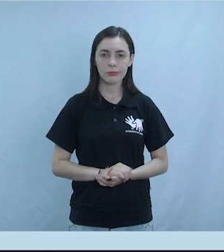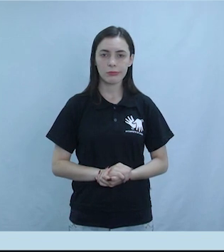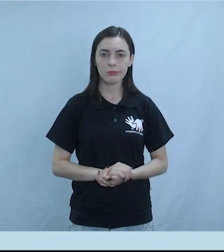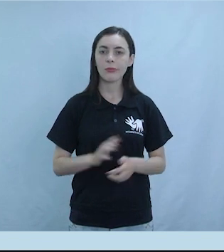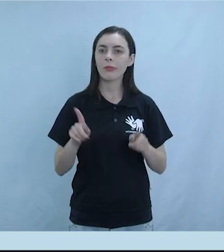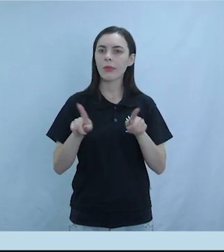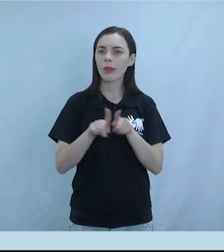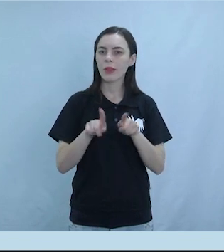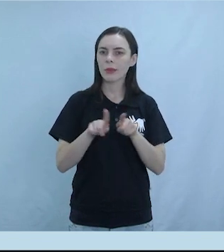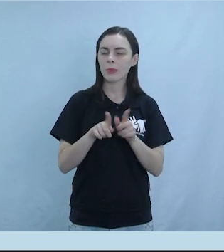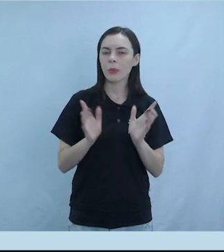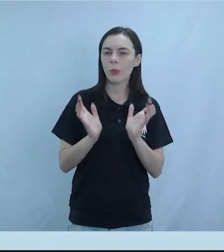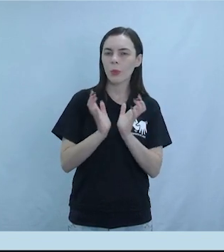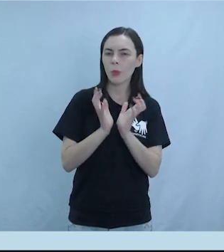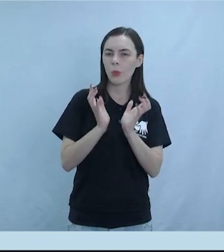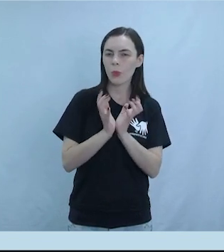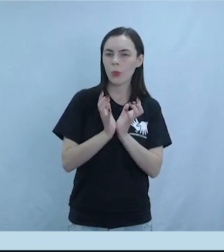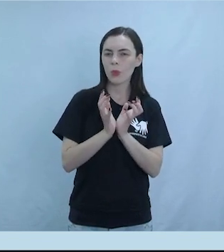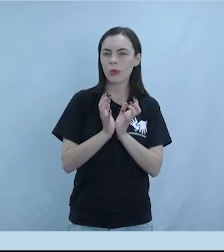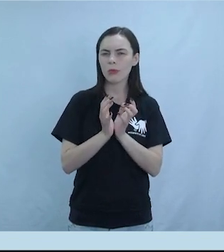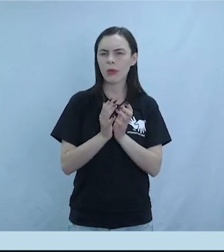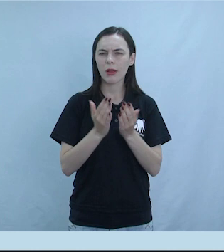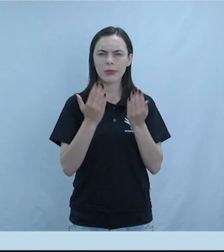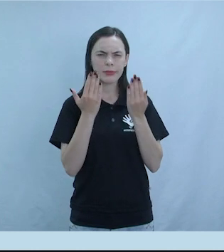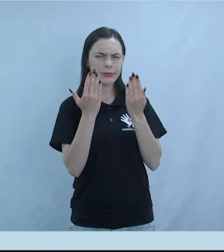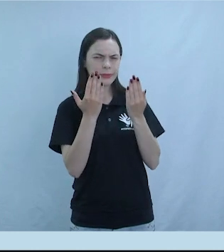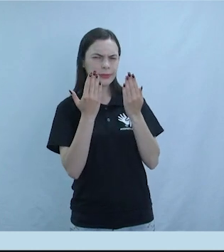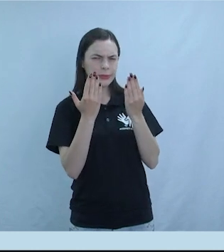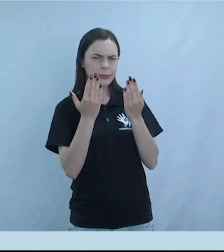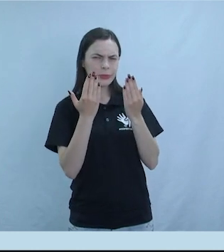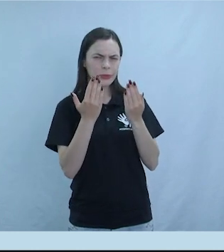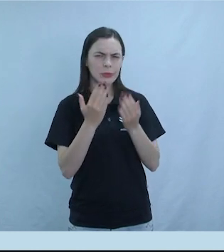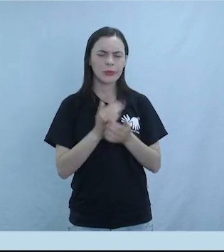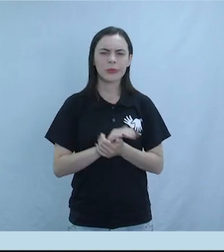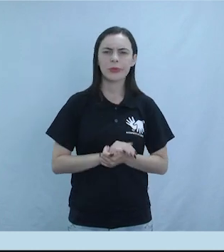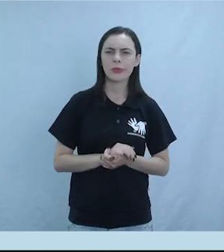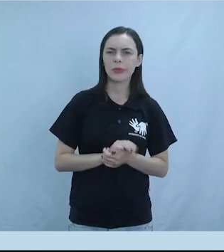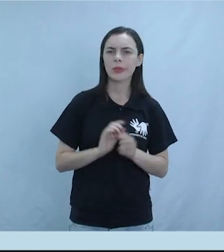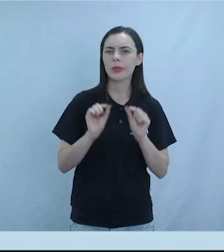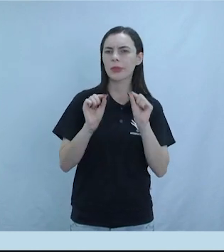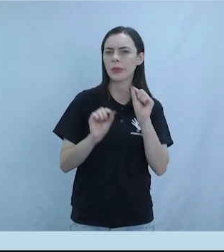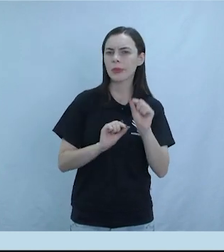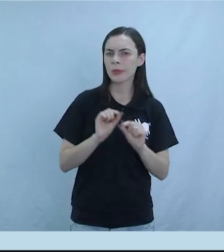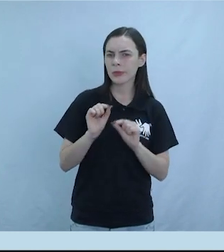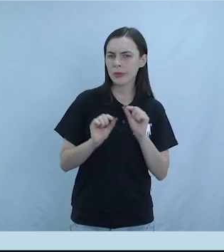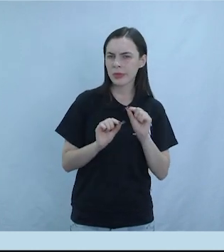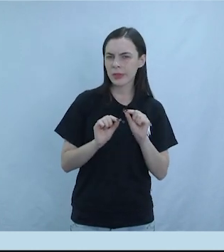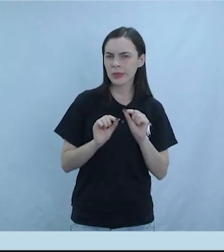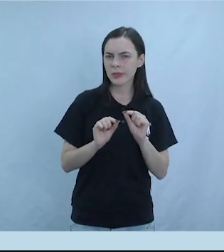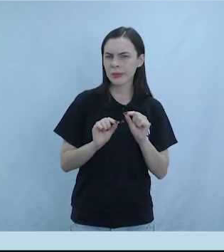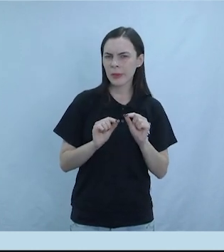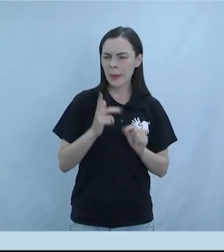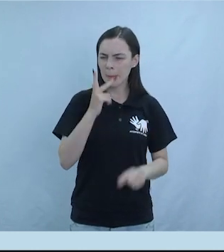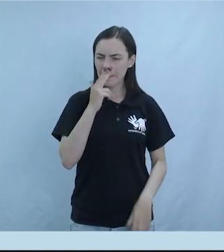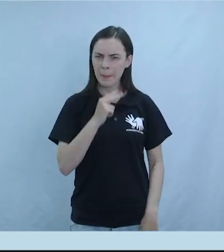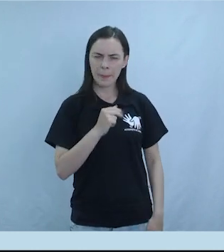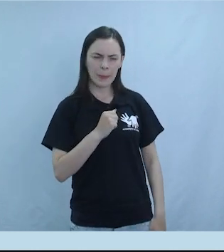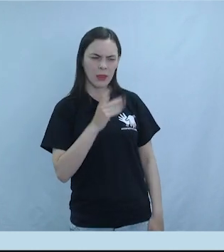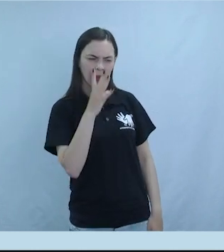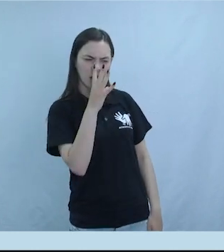que um grupo começasse a desconfiar que o outro